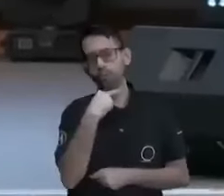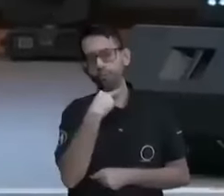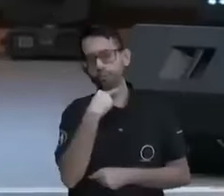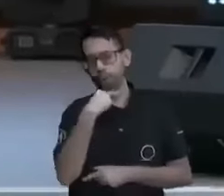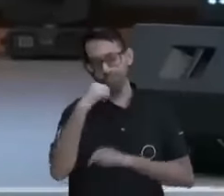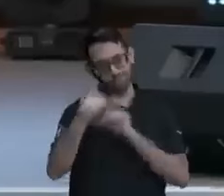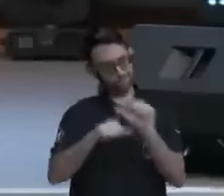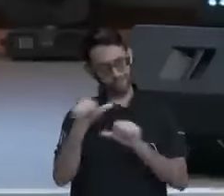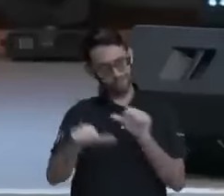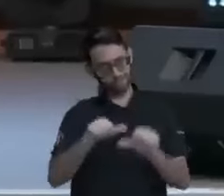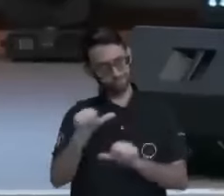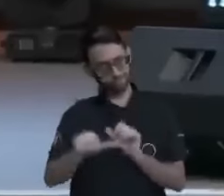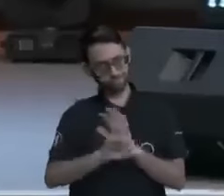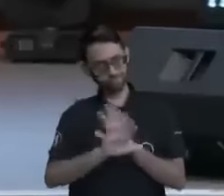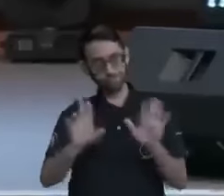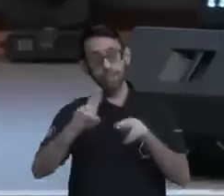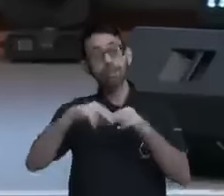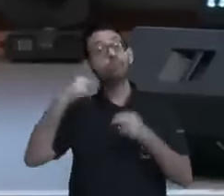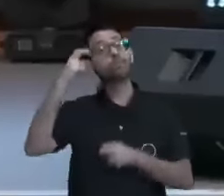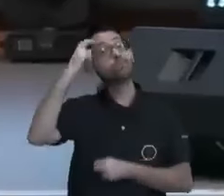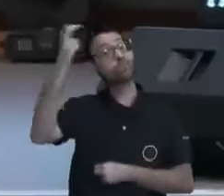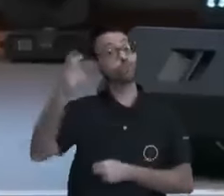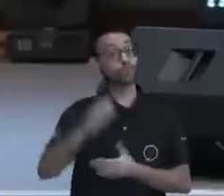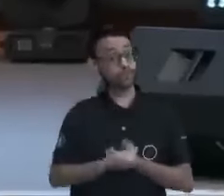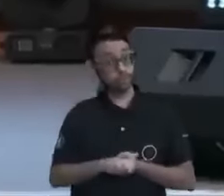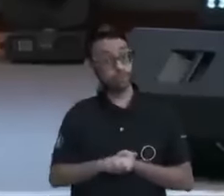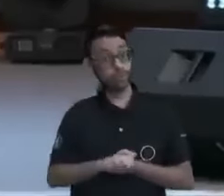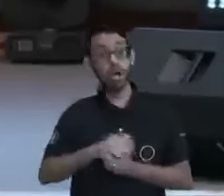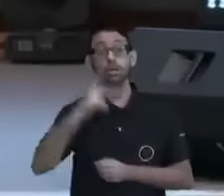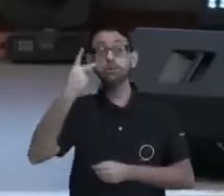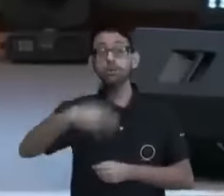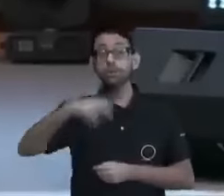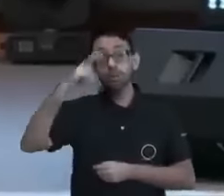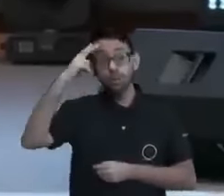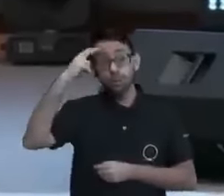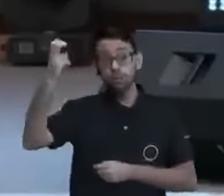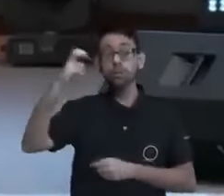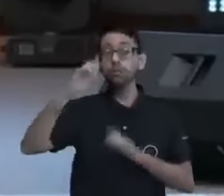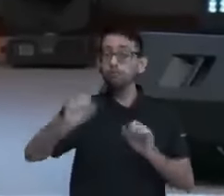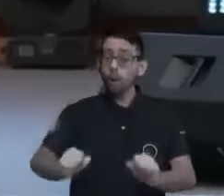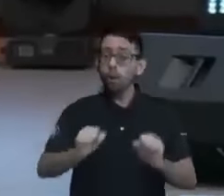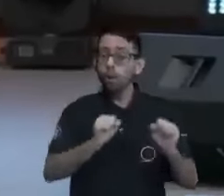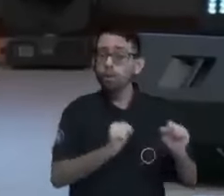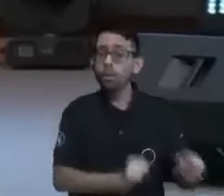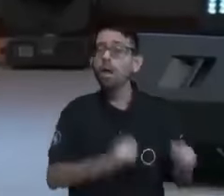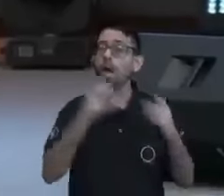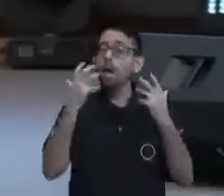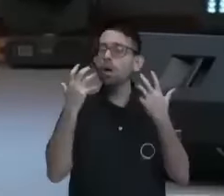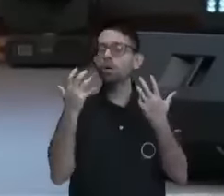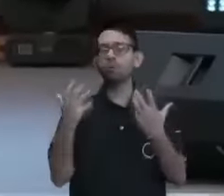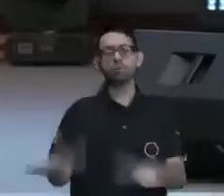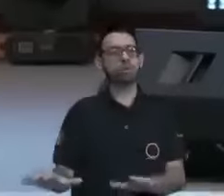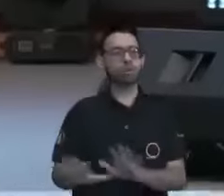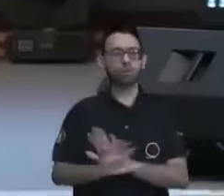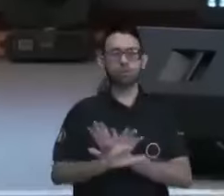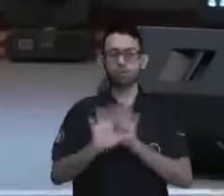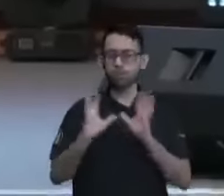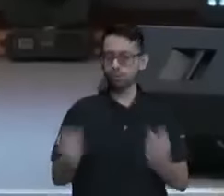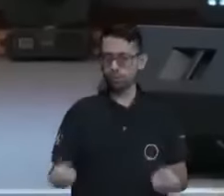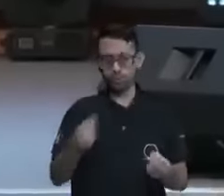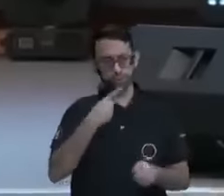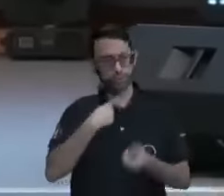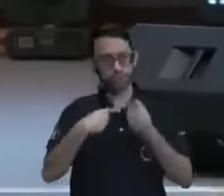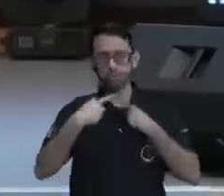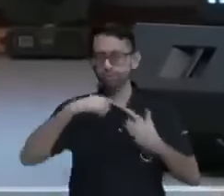entendimento a sua mente tem o poder de não aceitar esse jogo do mundo que seduz o